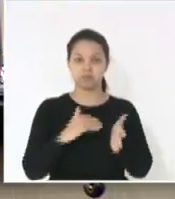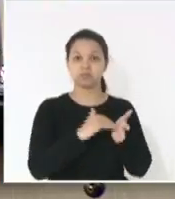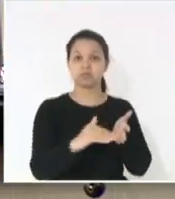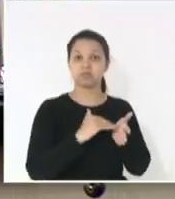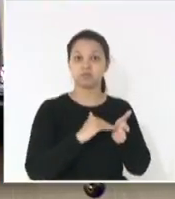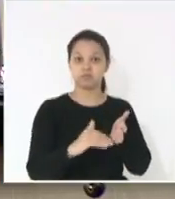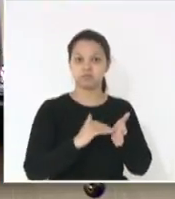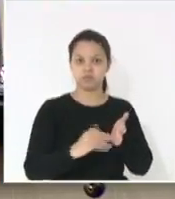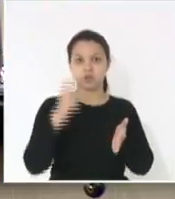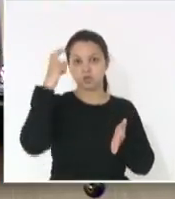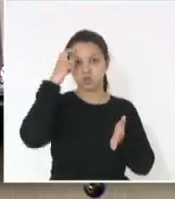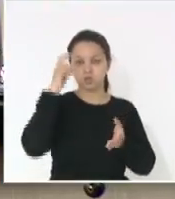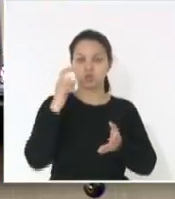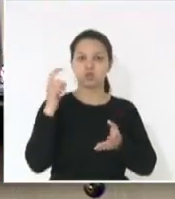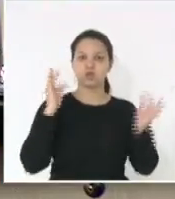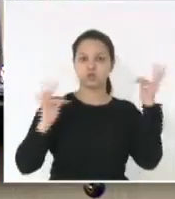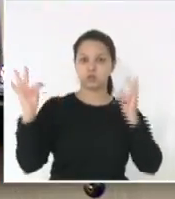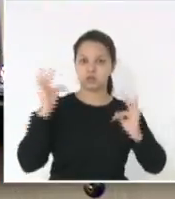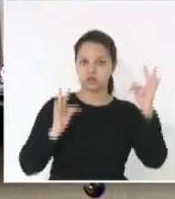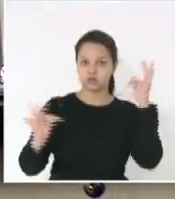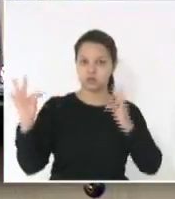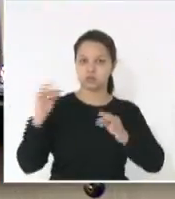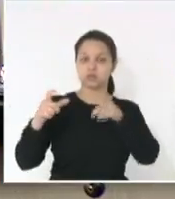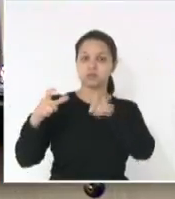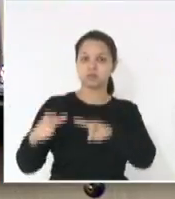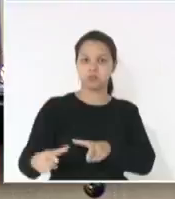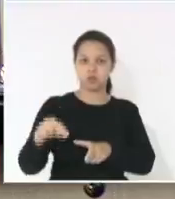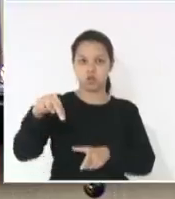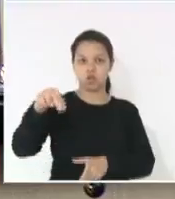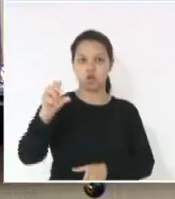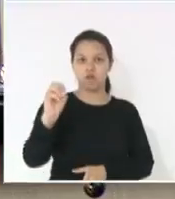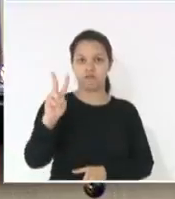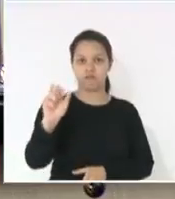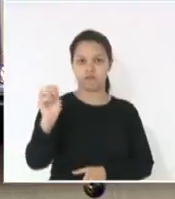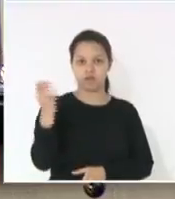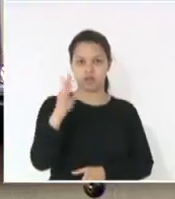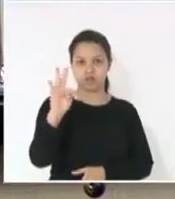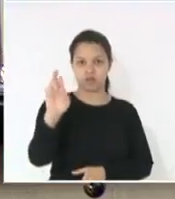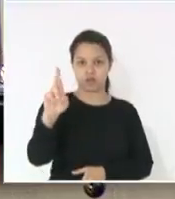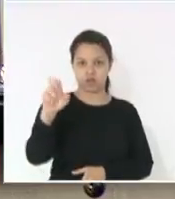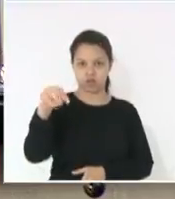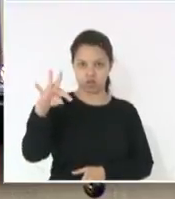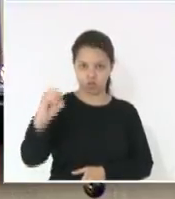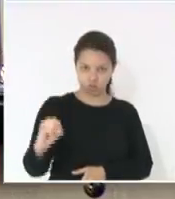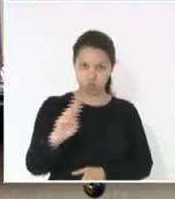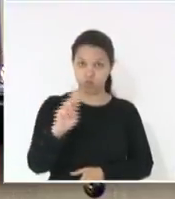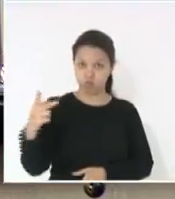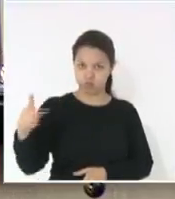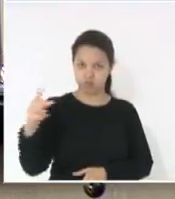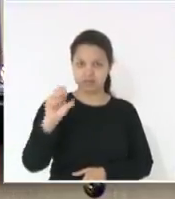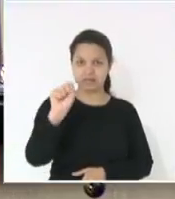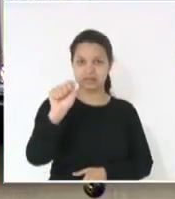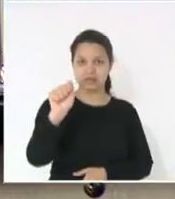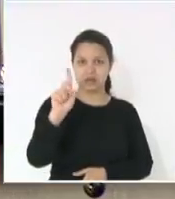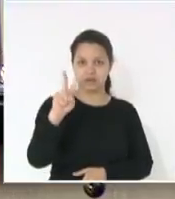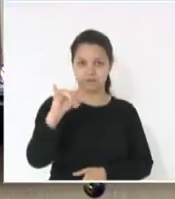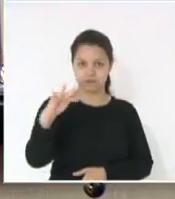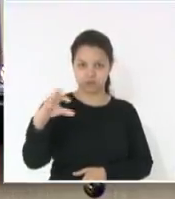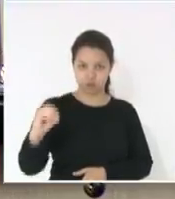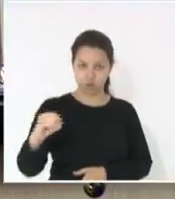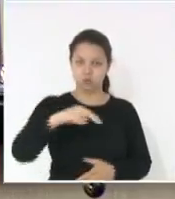e Turismo do município de Nova Trento, Sálvio Osmar Tonini, fizesse uso da palavra para divulgar